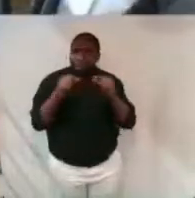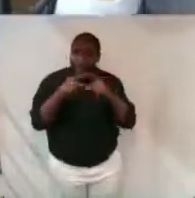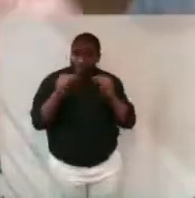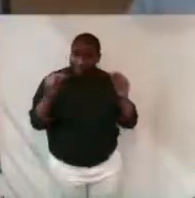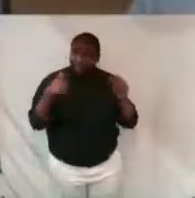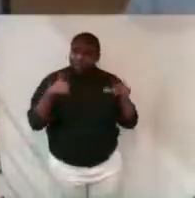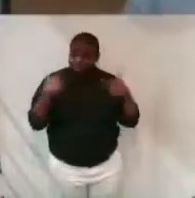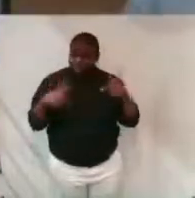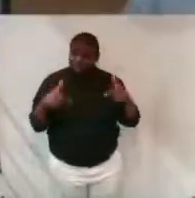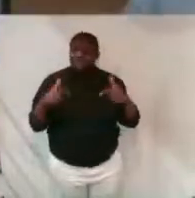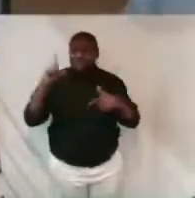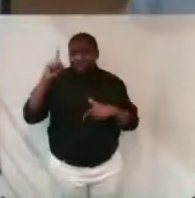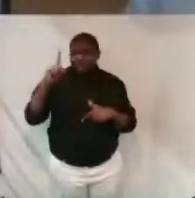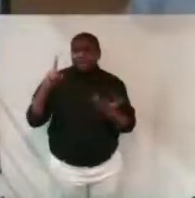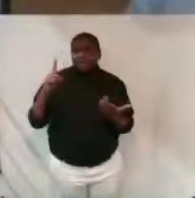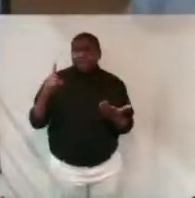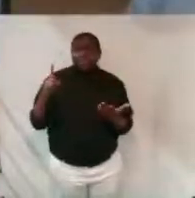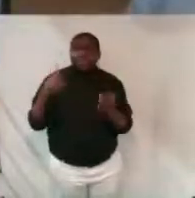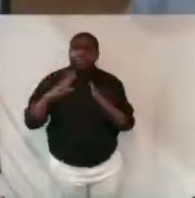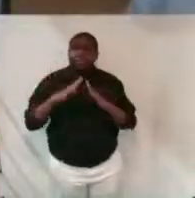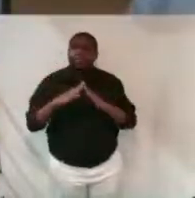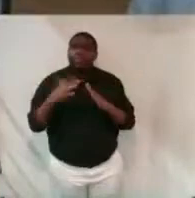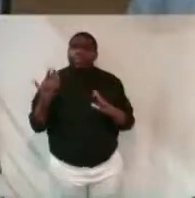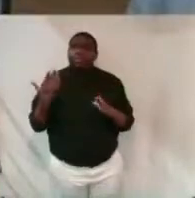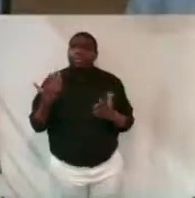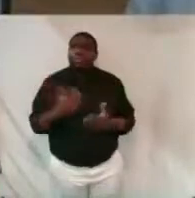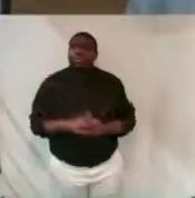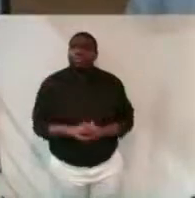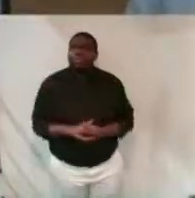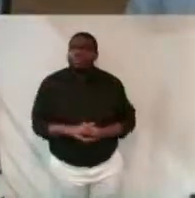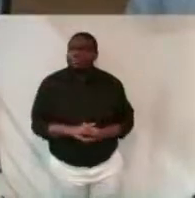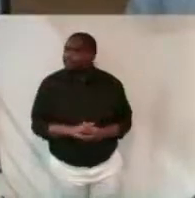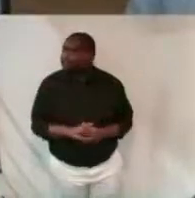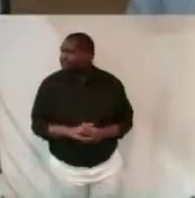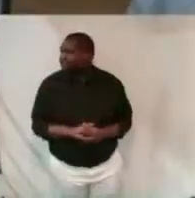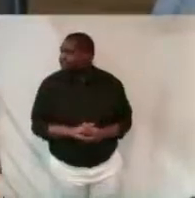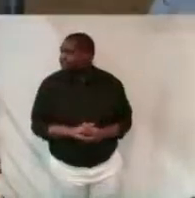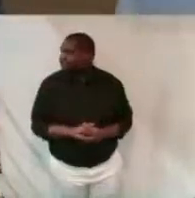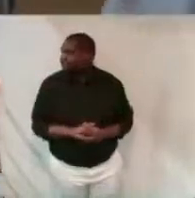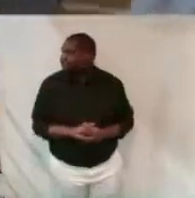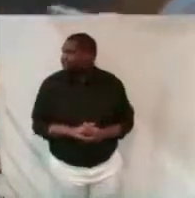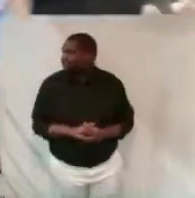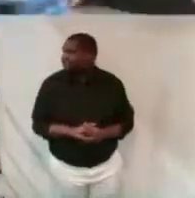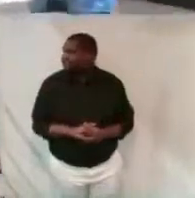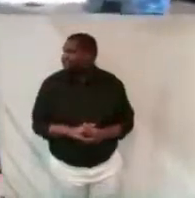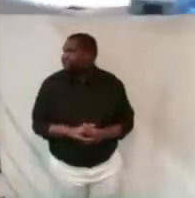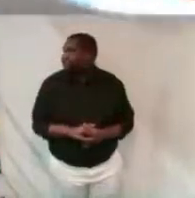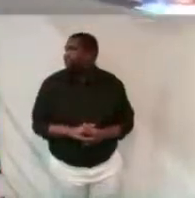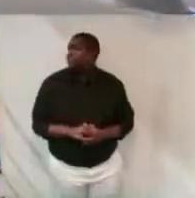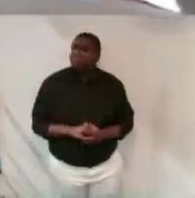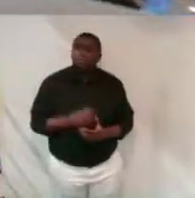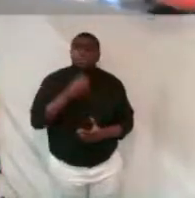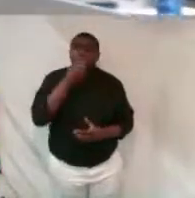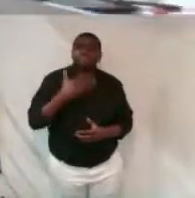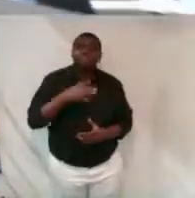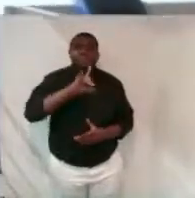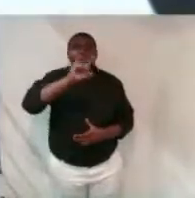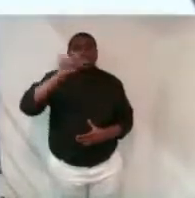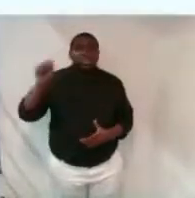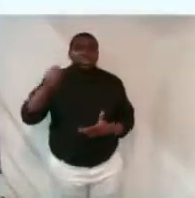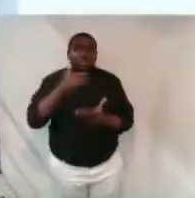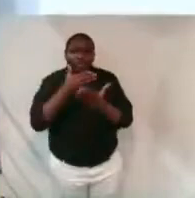a inclusão socioprodutiva das cooperativas de catadores. Bom dia a todos.